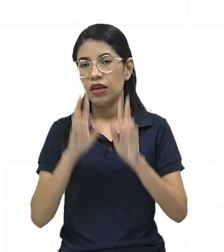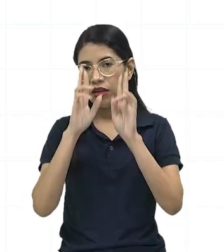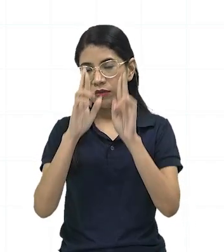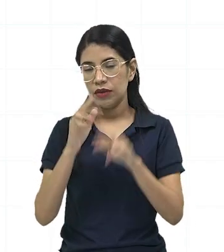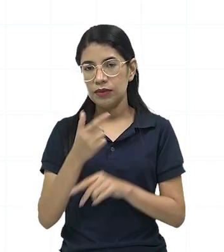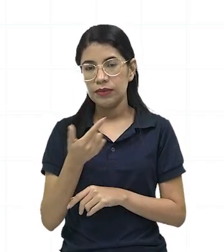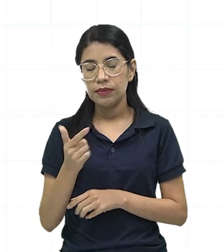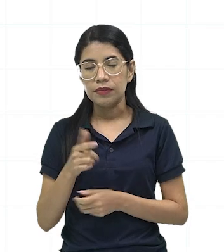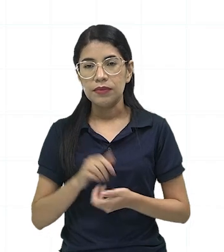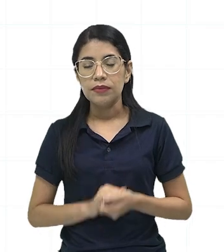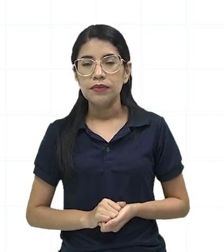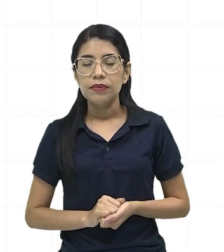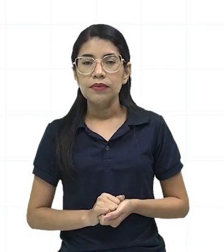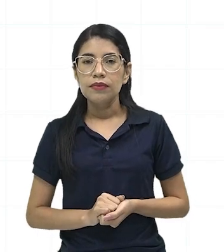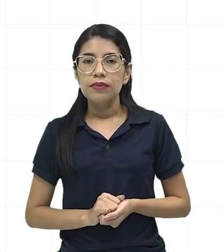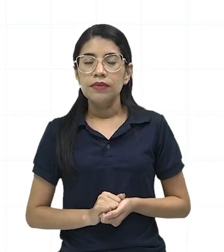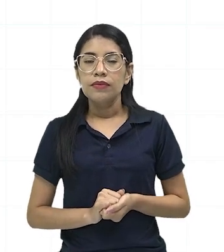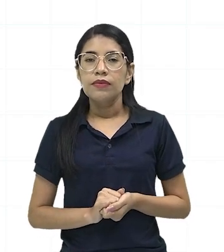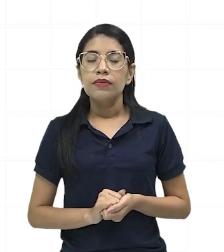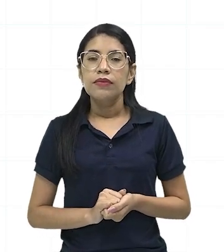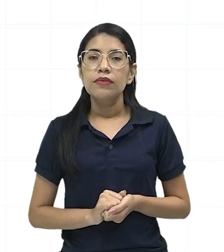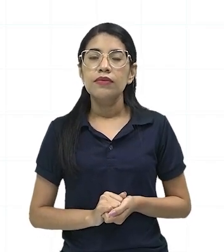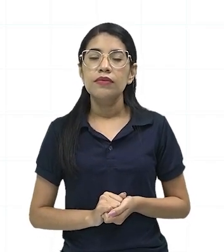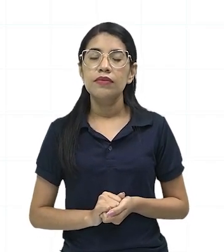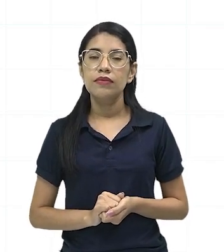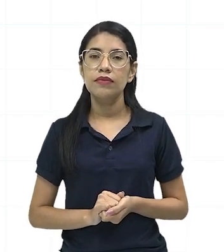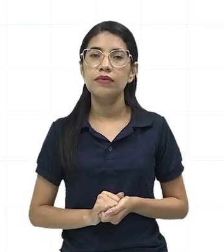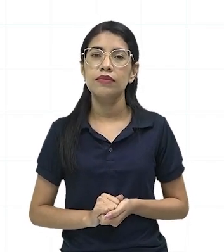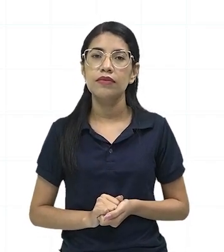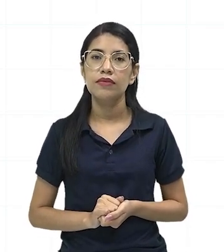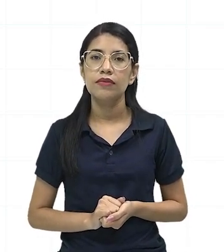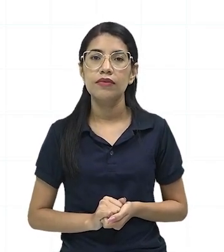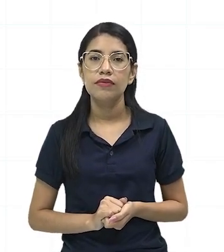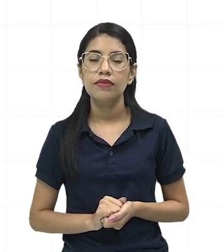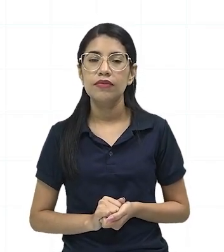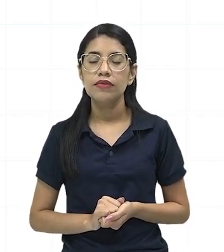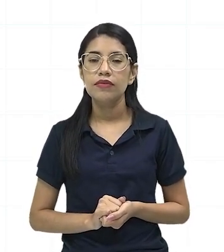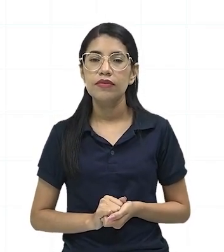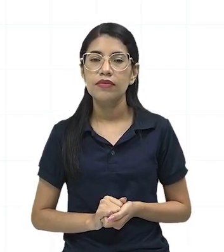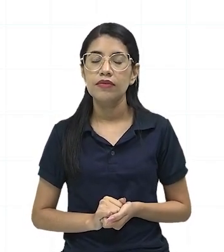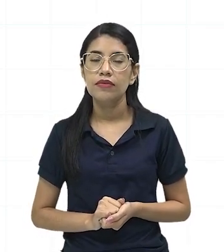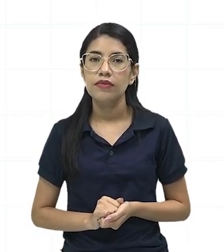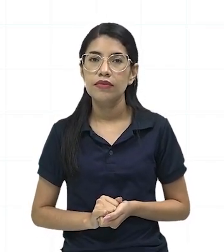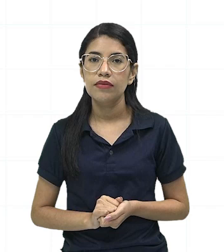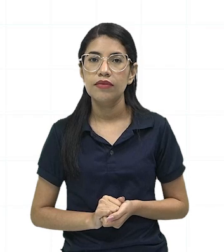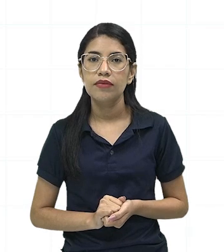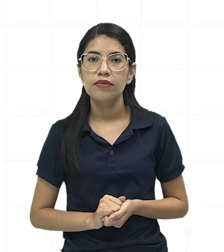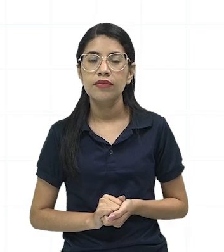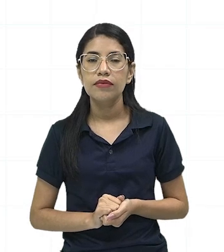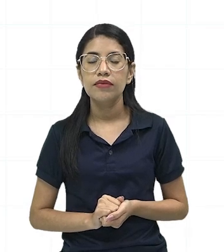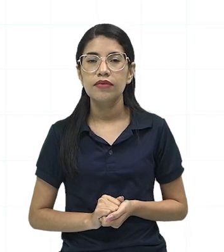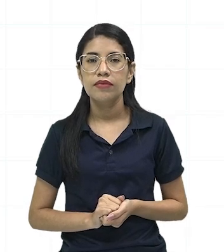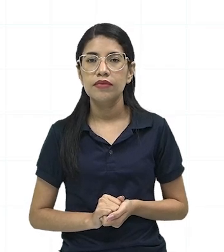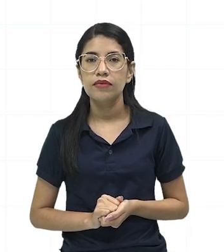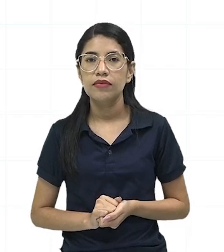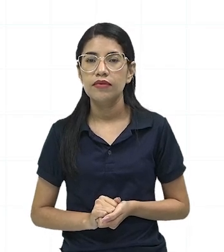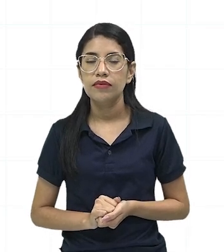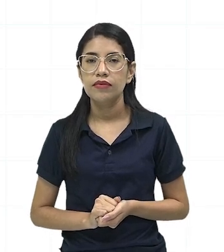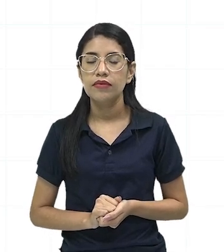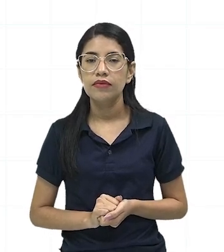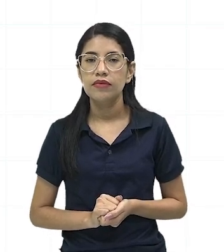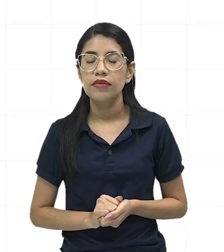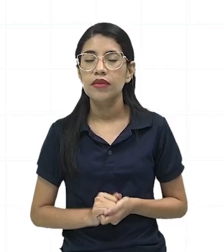falamos. No entanto, quando falamos sobre direitos humanos, não estamos apenas falando sobre problemas, mas também sobre soluções.